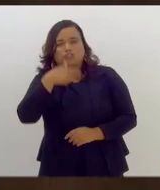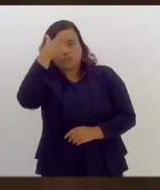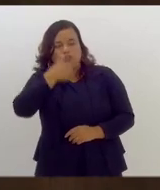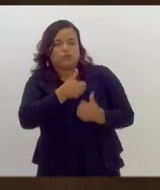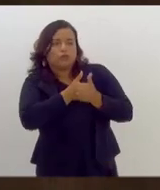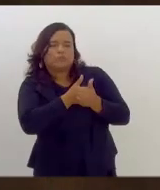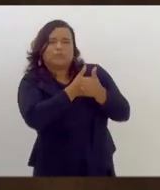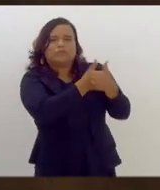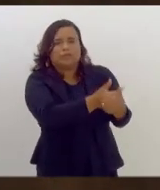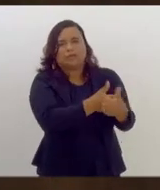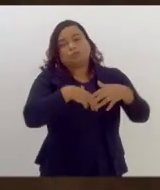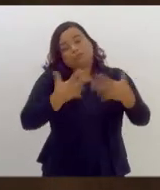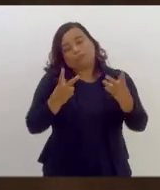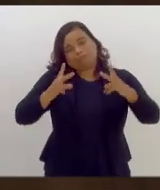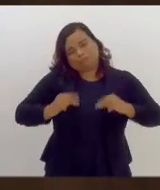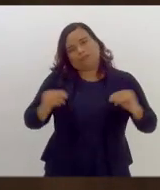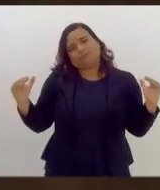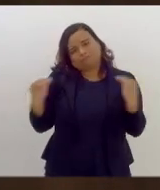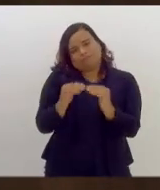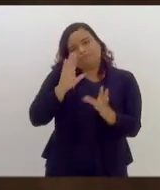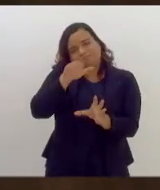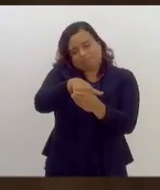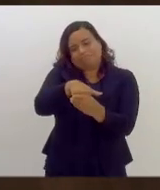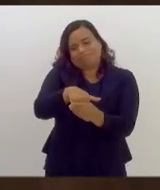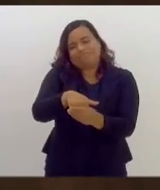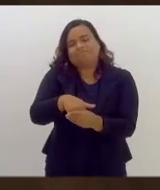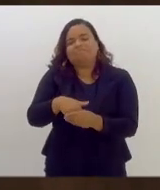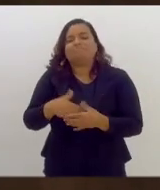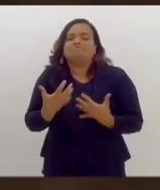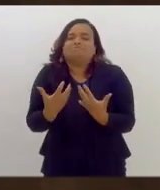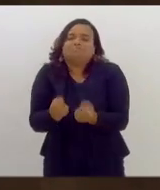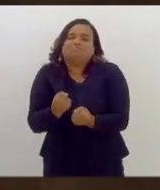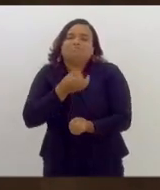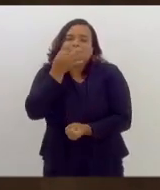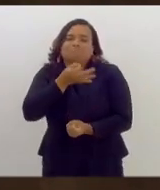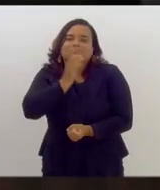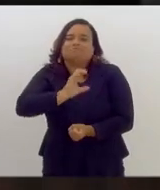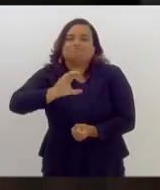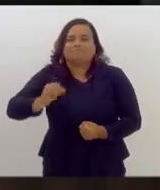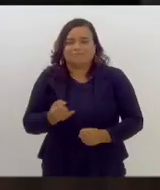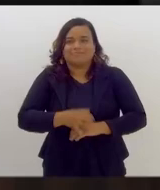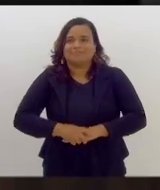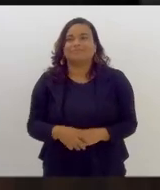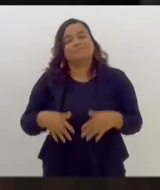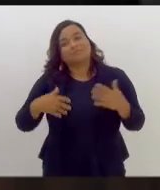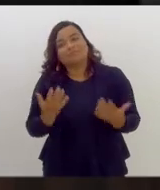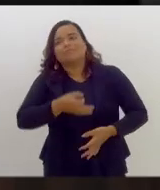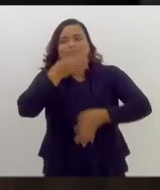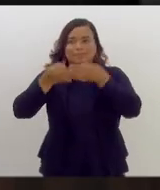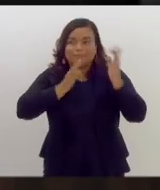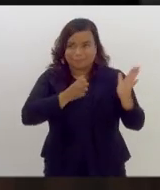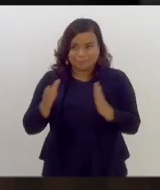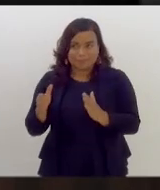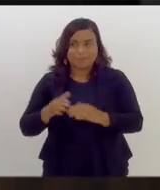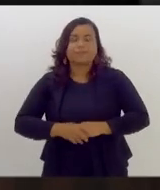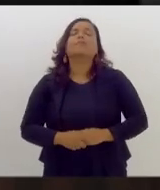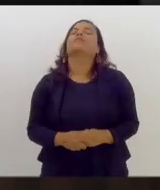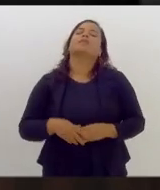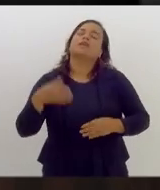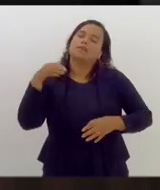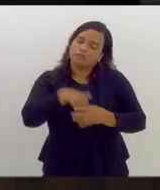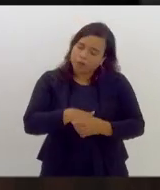no mérito eu voto favorável, com o parecer da CCJ. Os pareceres emitidos